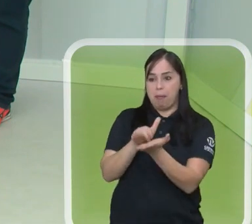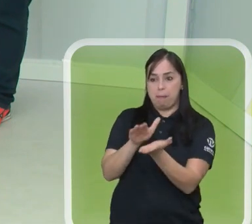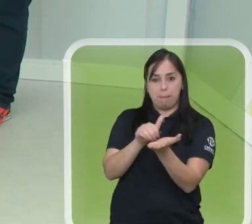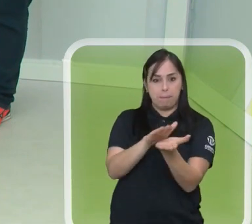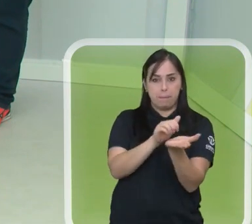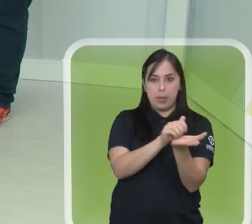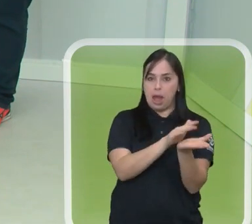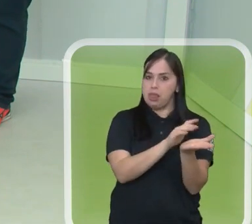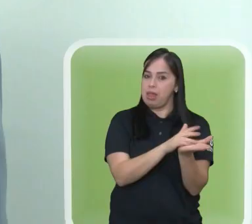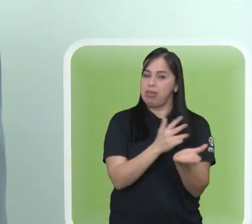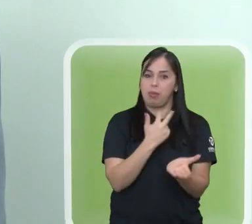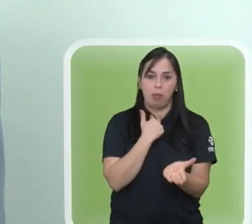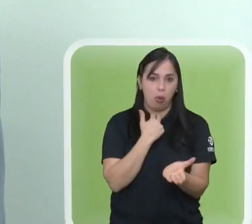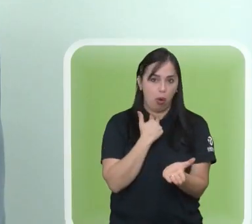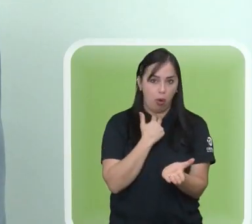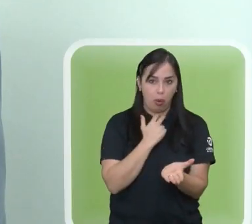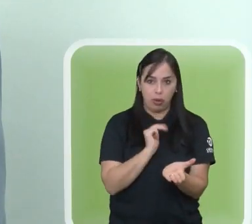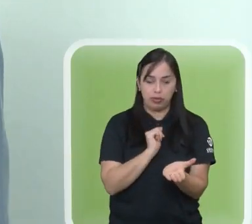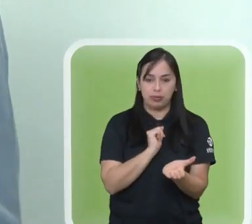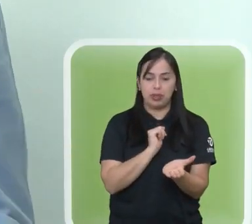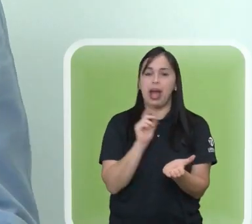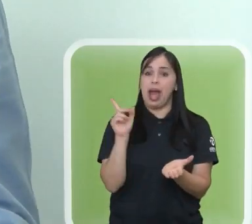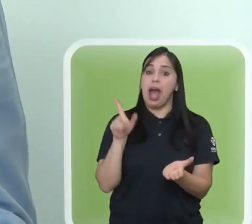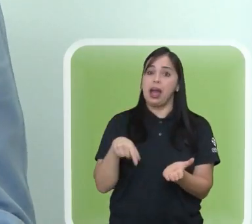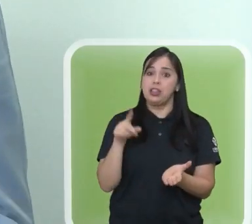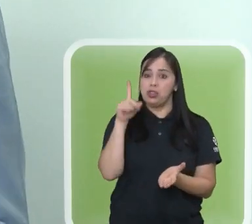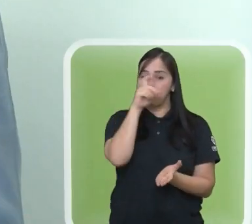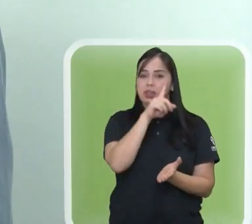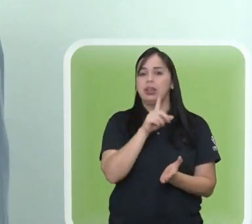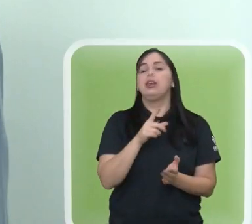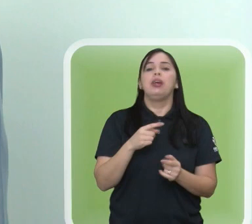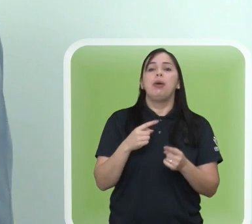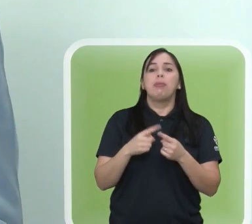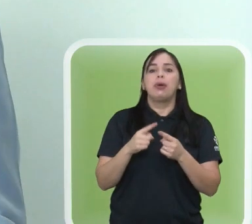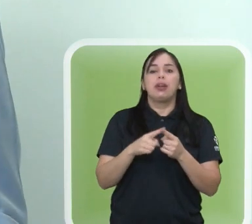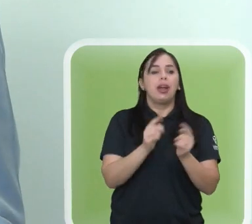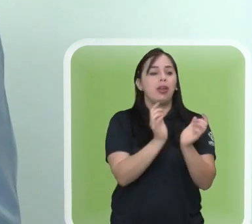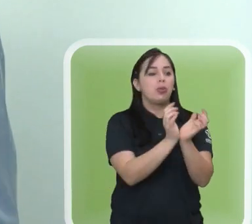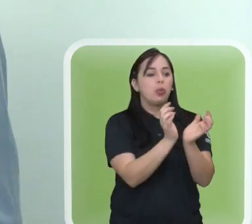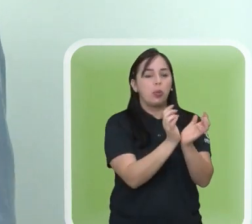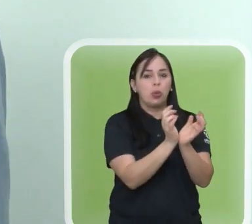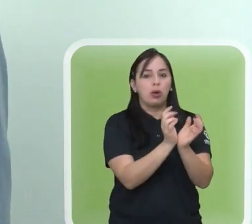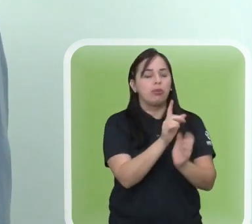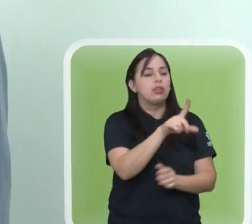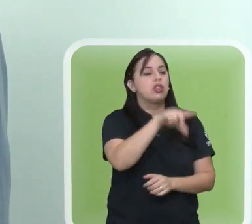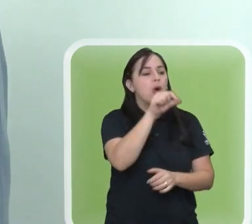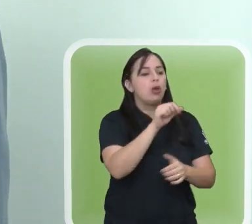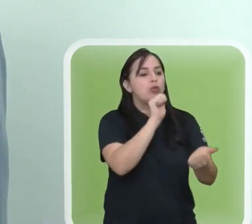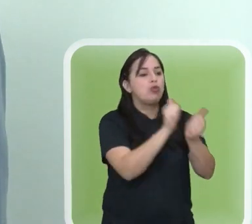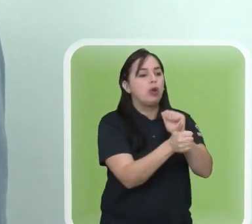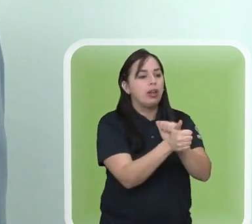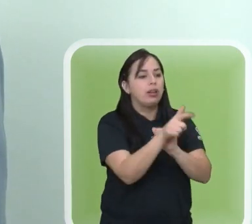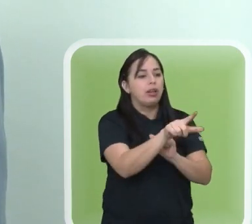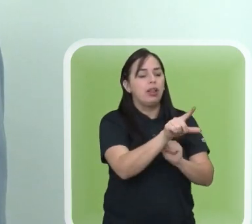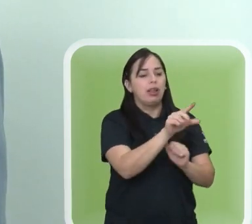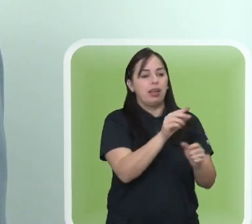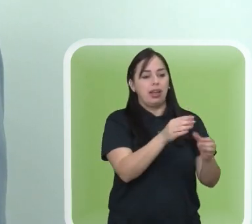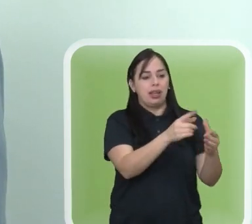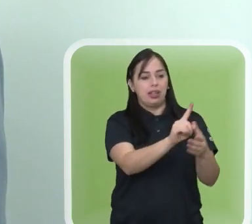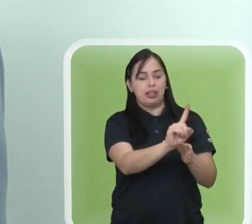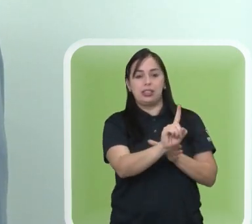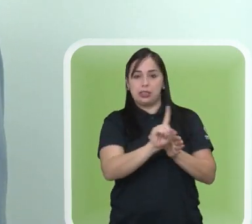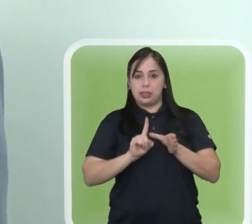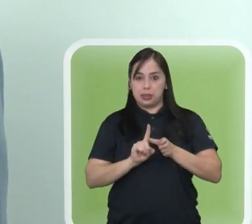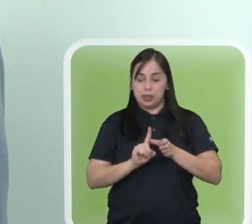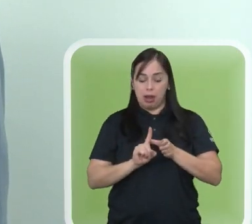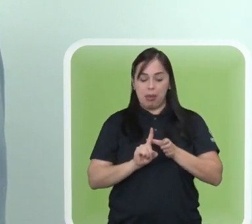acho que isso complica. Porque vê jogador, às vezes, que ele se dá bem num clube e vai no outro e não consegue se adaptar. E eu acho que